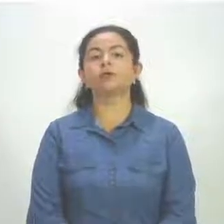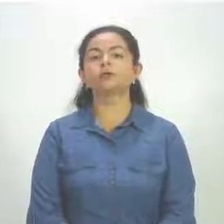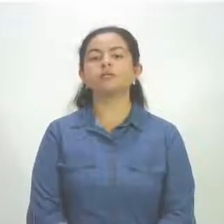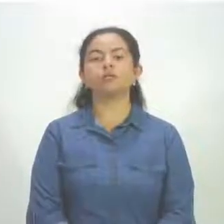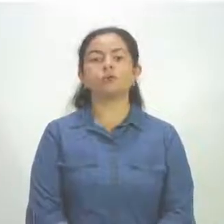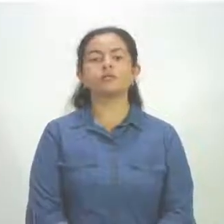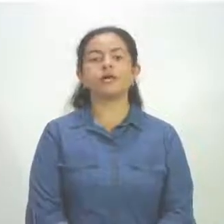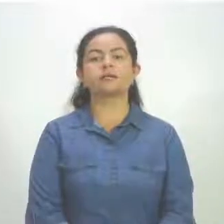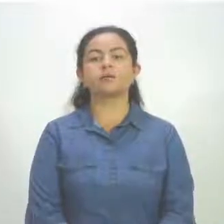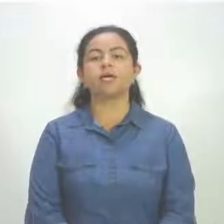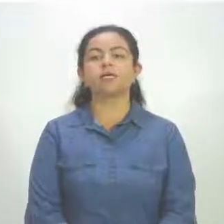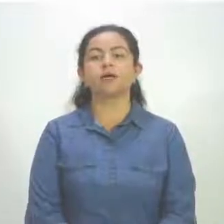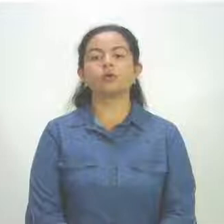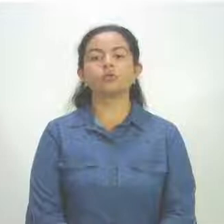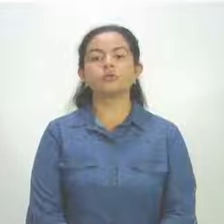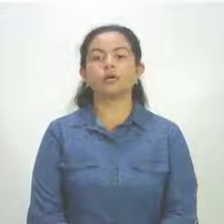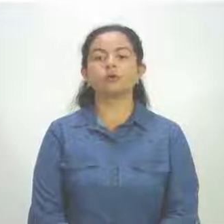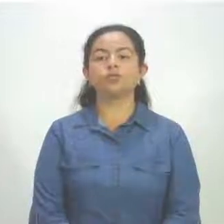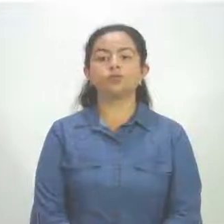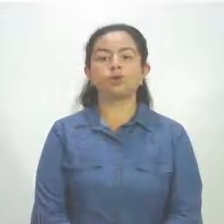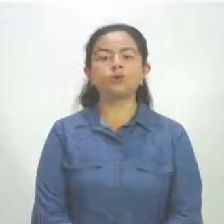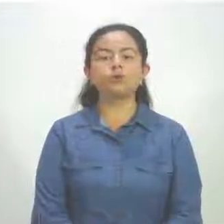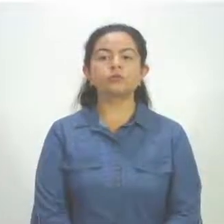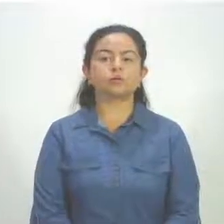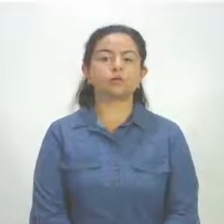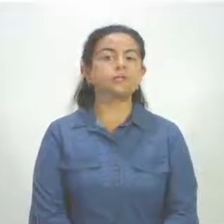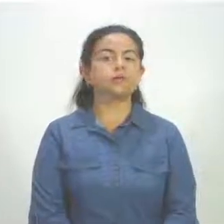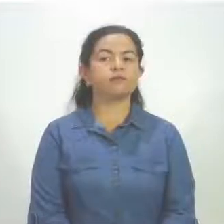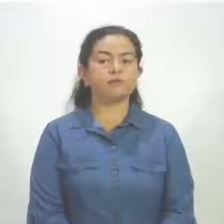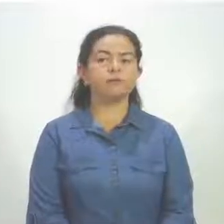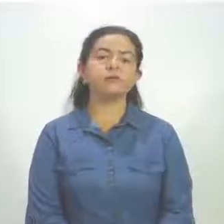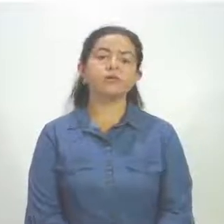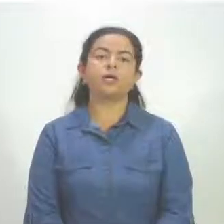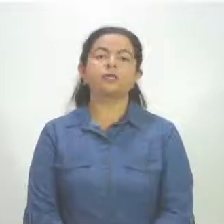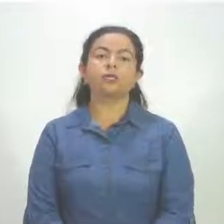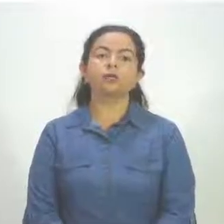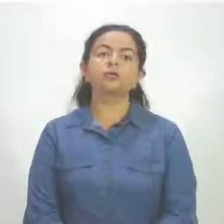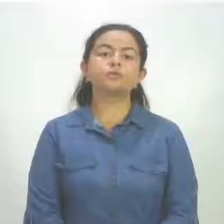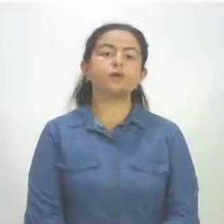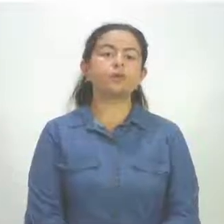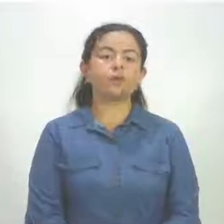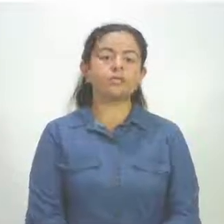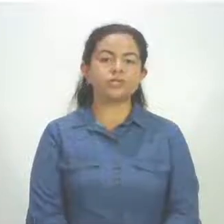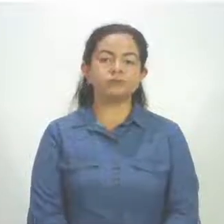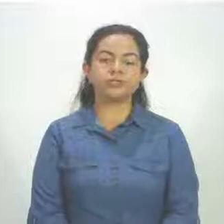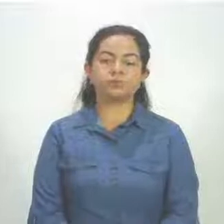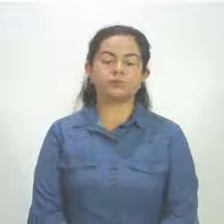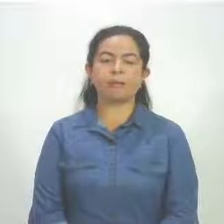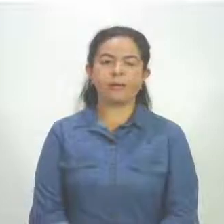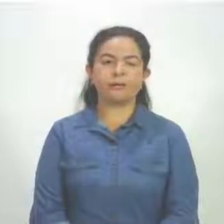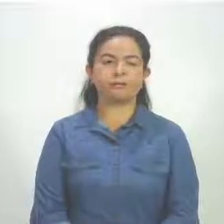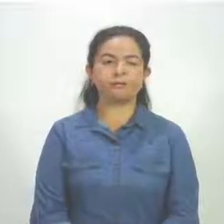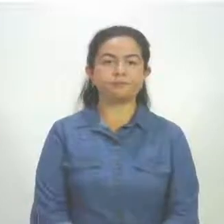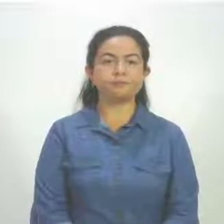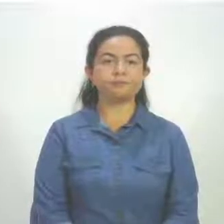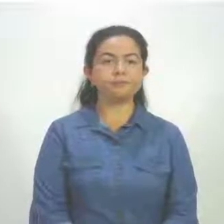que consiste num processo na construção de todos os atores envolvidos, de construção coletiva de um